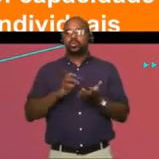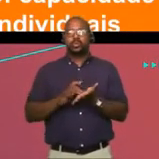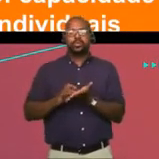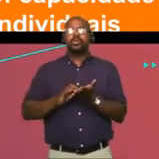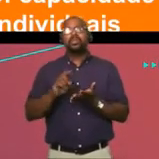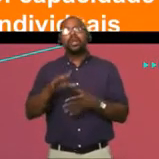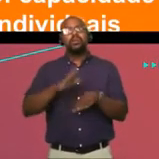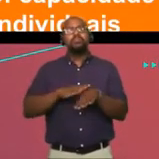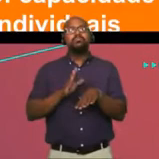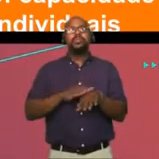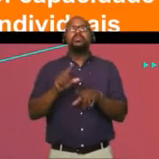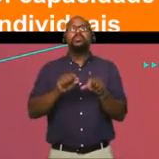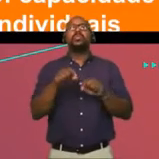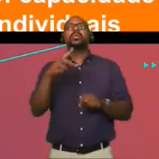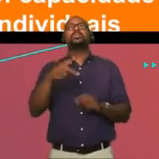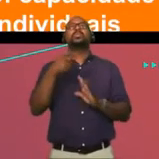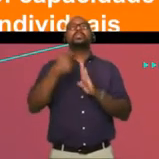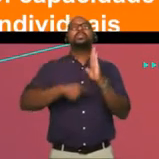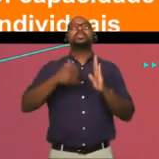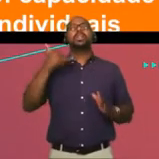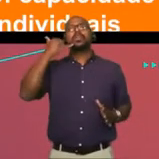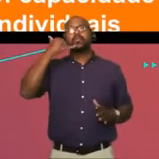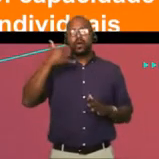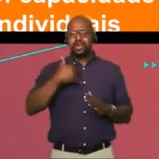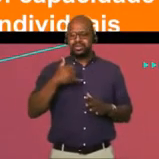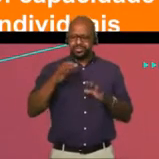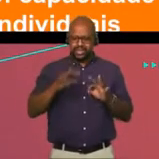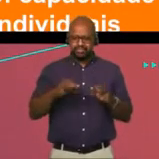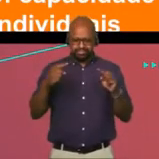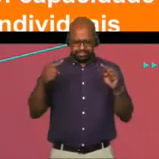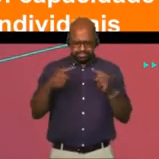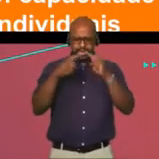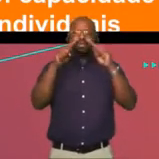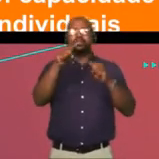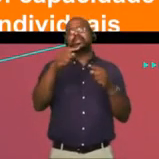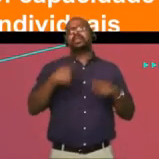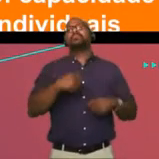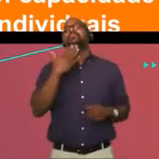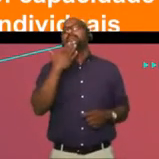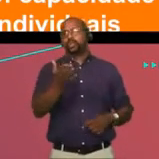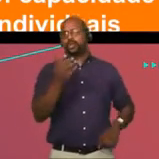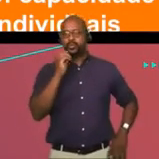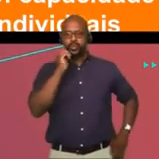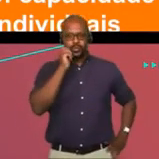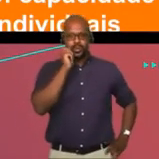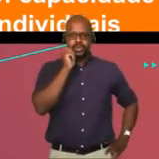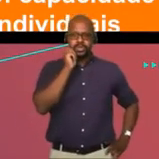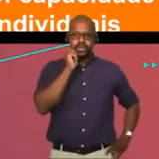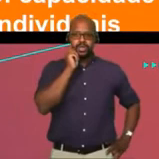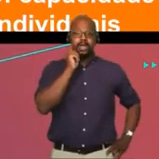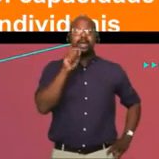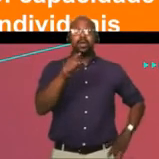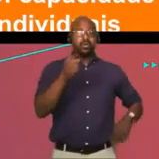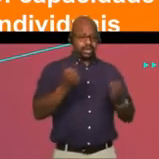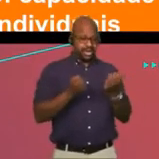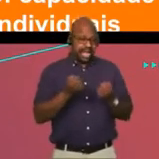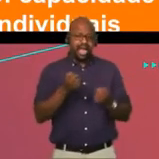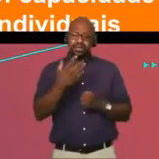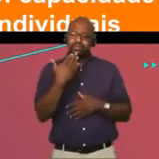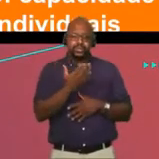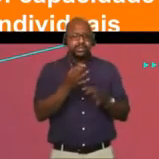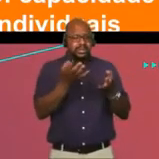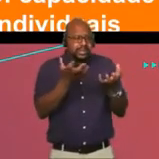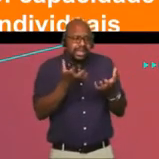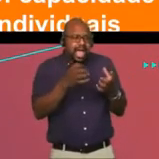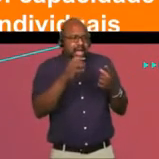customizar no seu telefone aquele telefone tem para você exatamente do jeito que você pediu o carro vai vir para você exatamente da forma